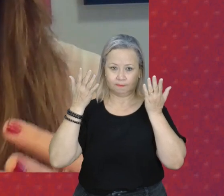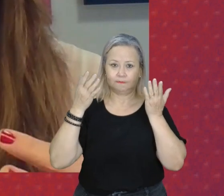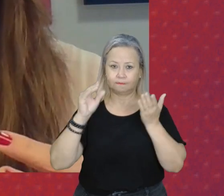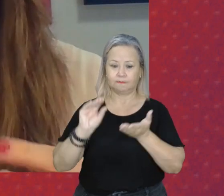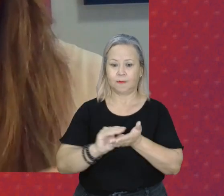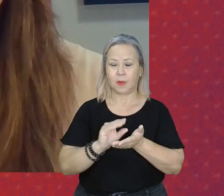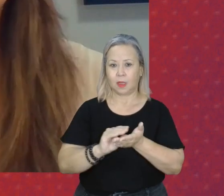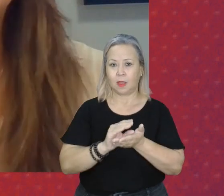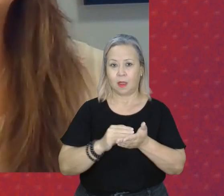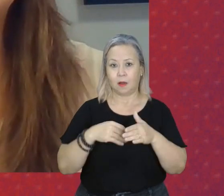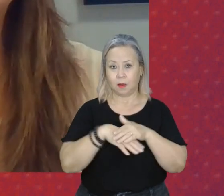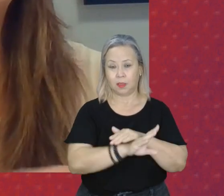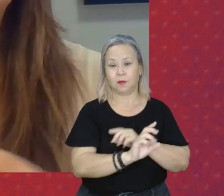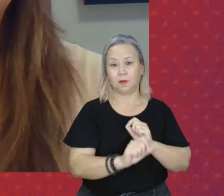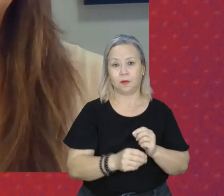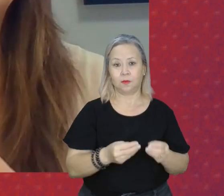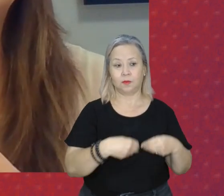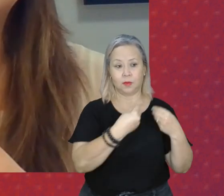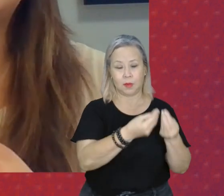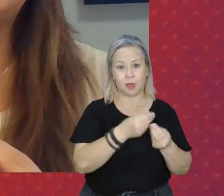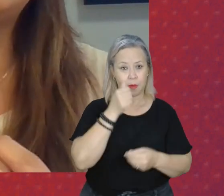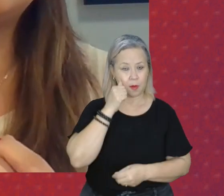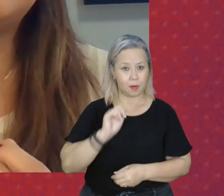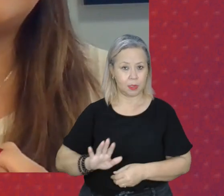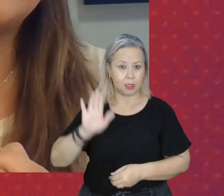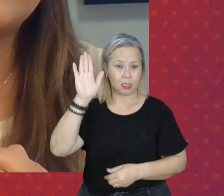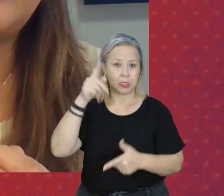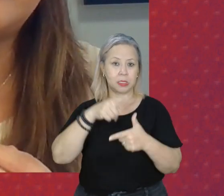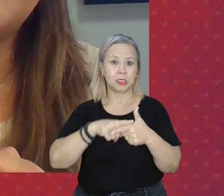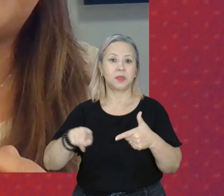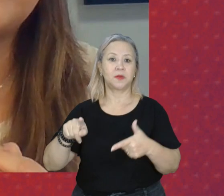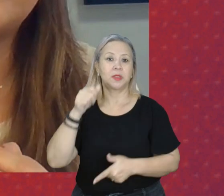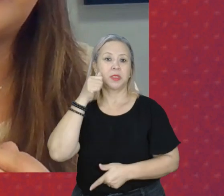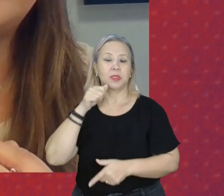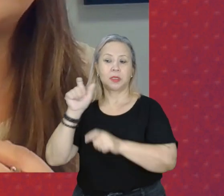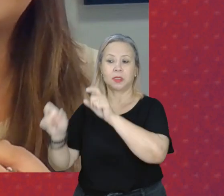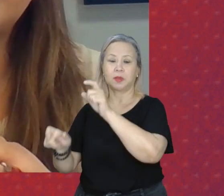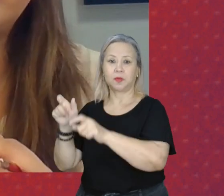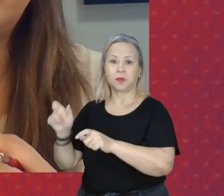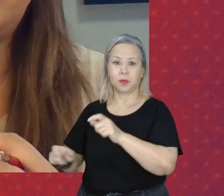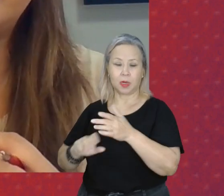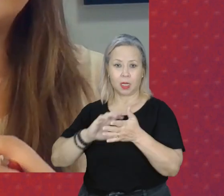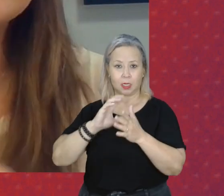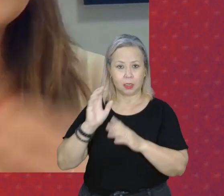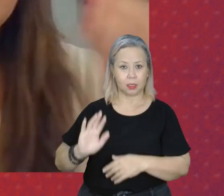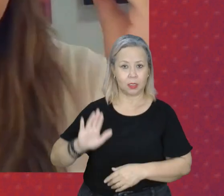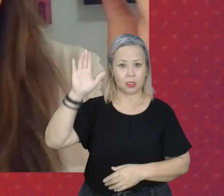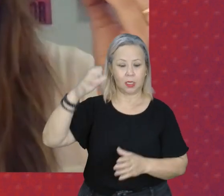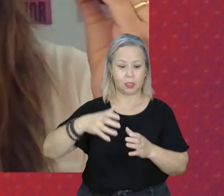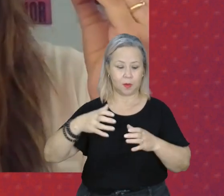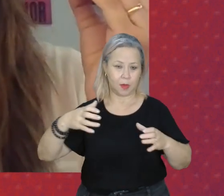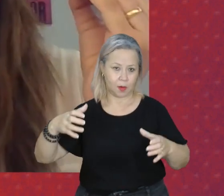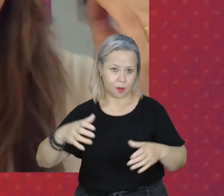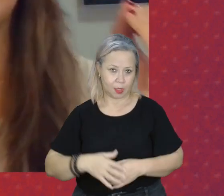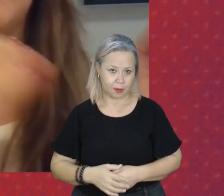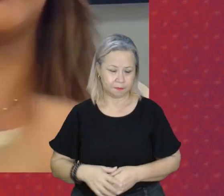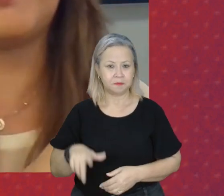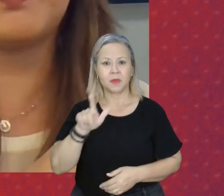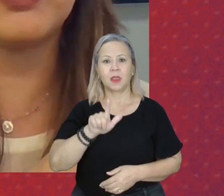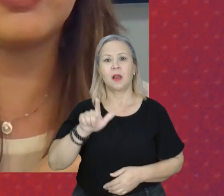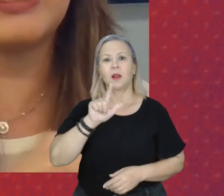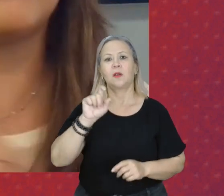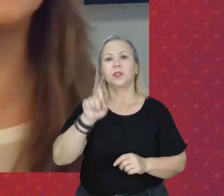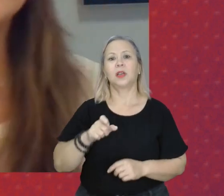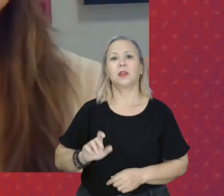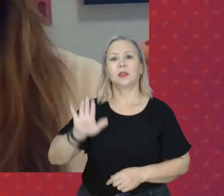reservado para mulheres candidatas seja dividido entre mulheres candidatas proporcionais e majoritárias. Se a lógica é para